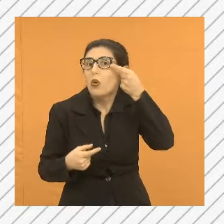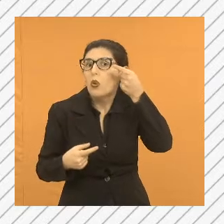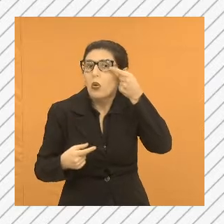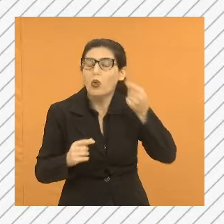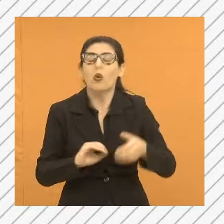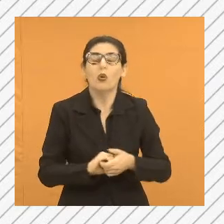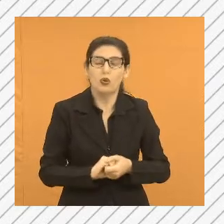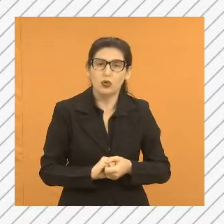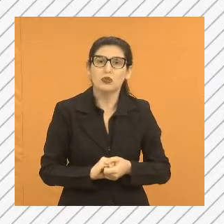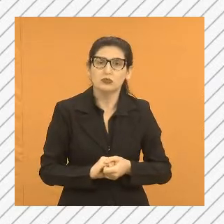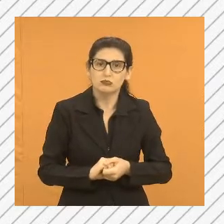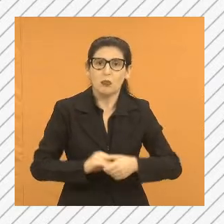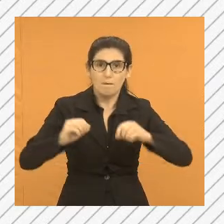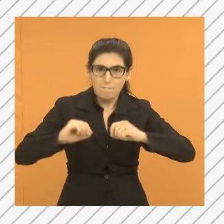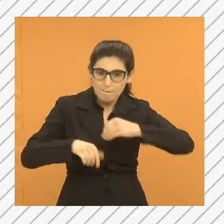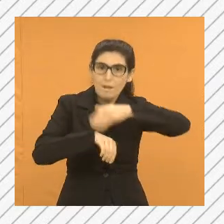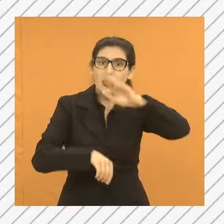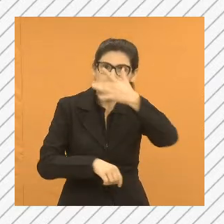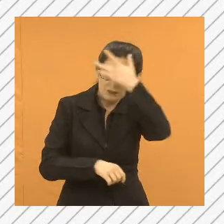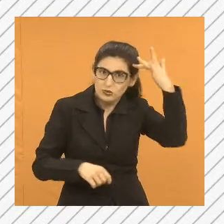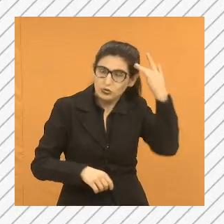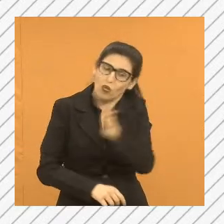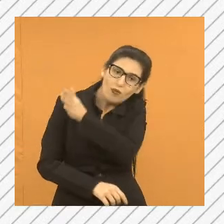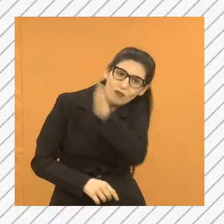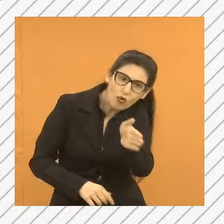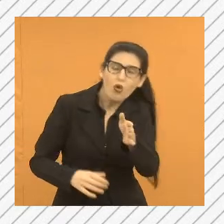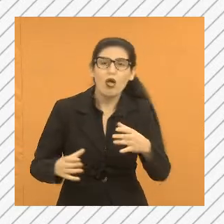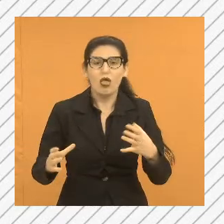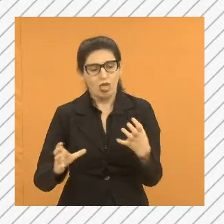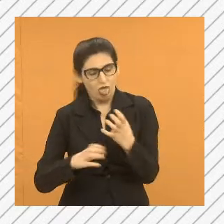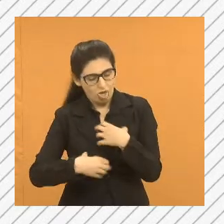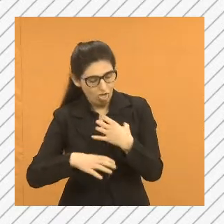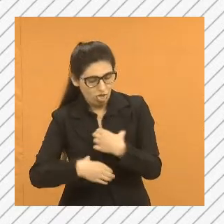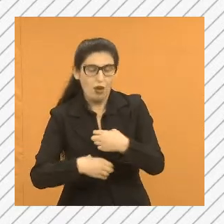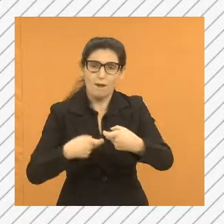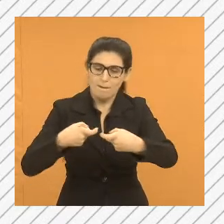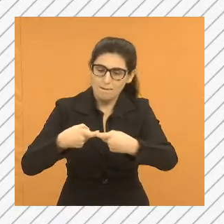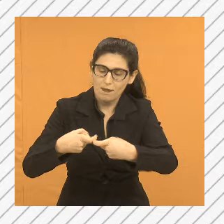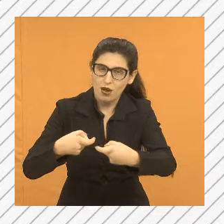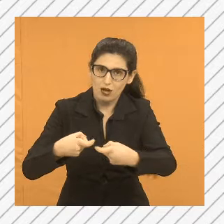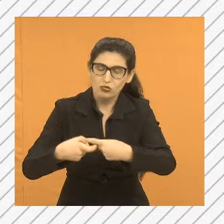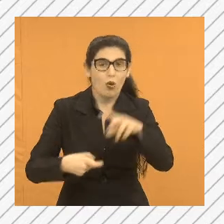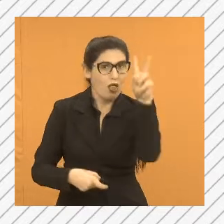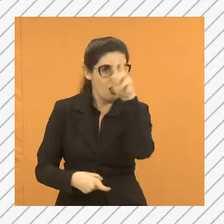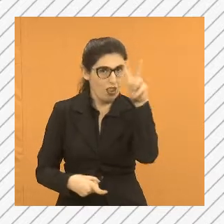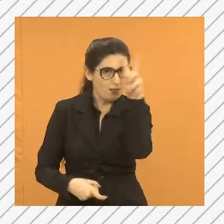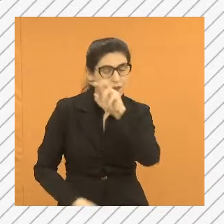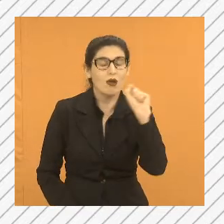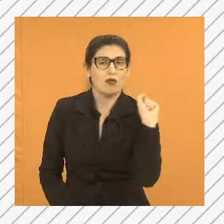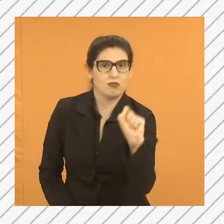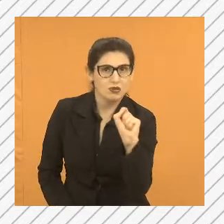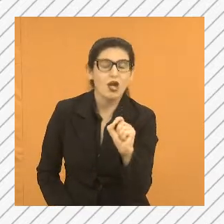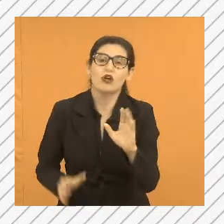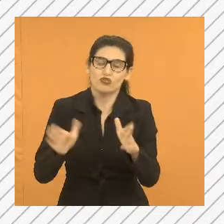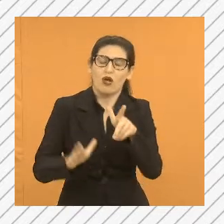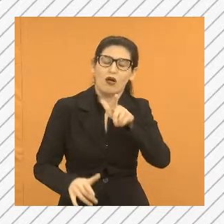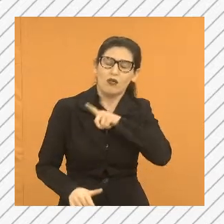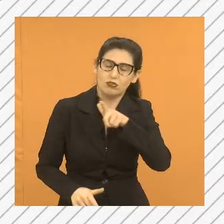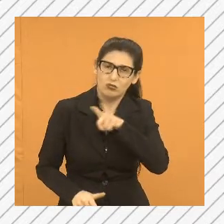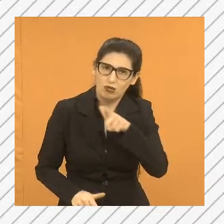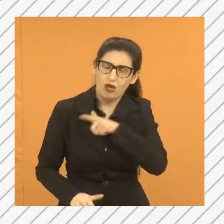aumento considerável dos exames solicitados também, lembrando que já temos um novo